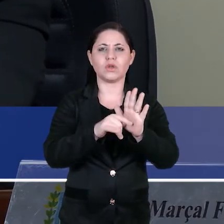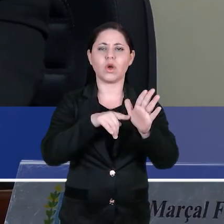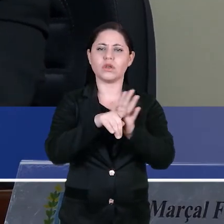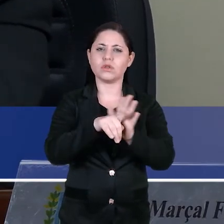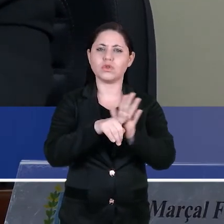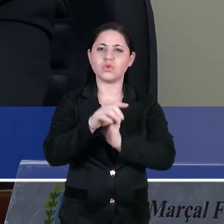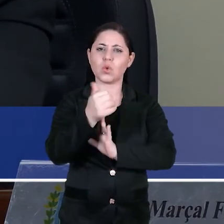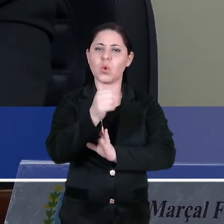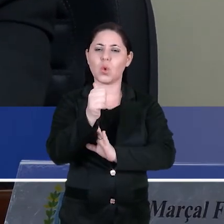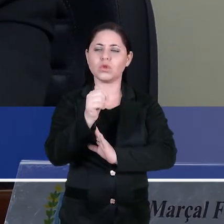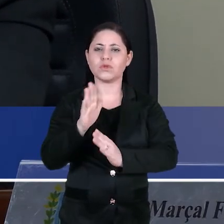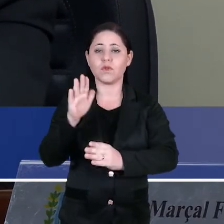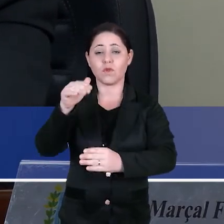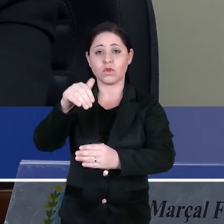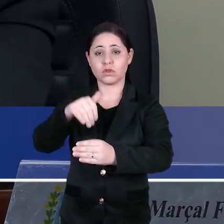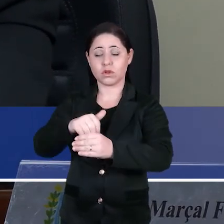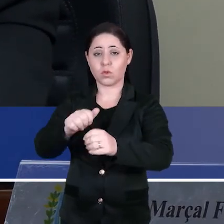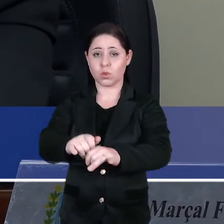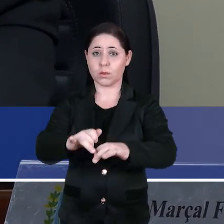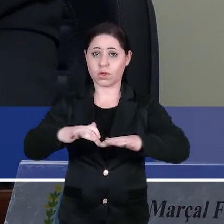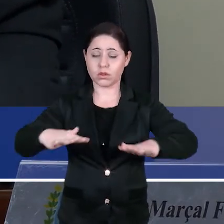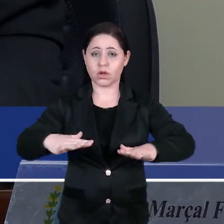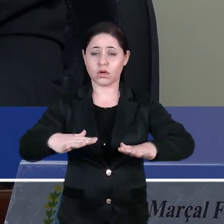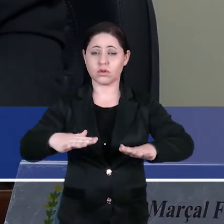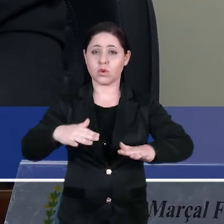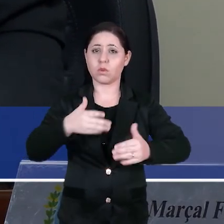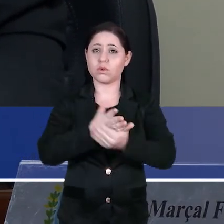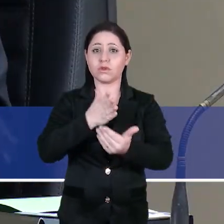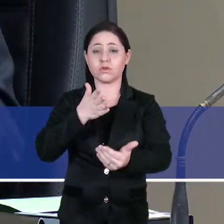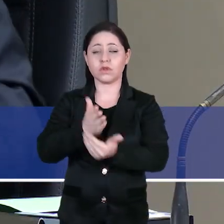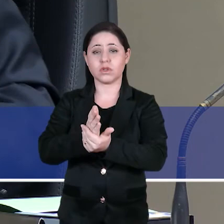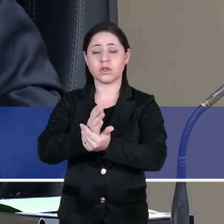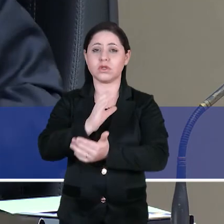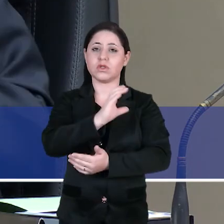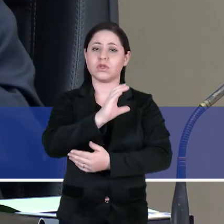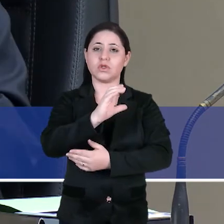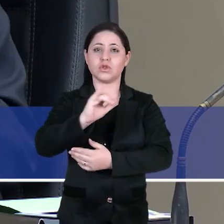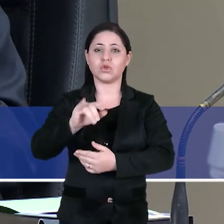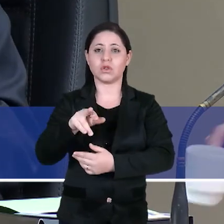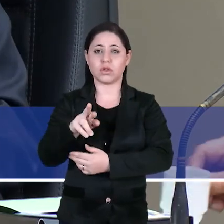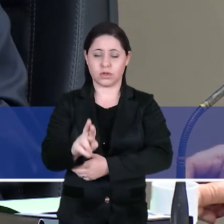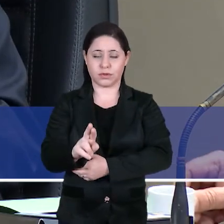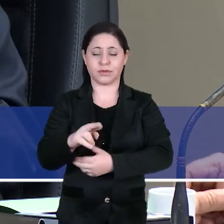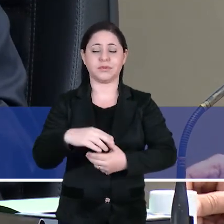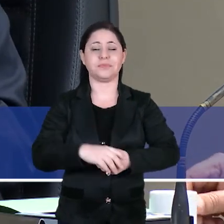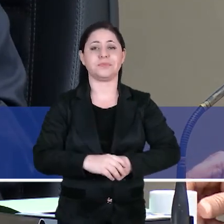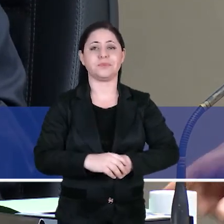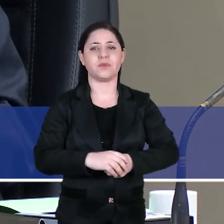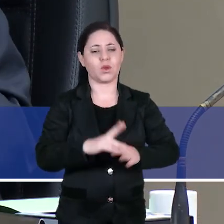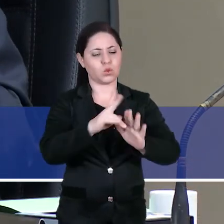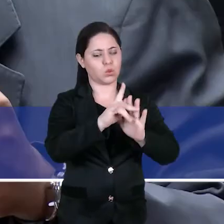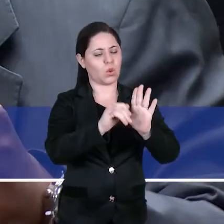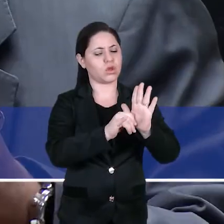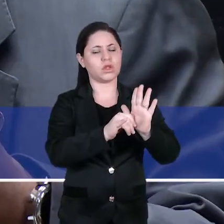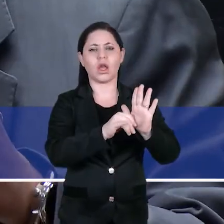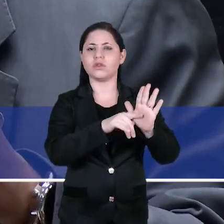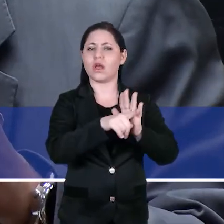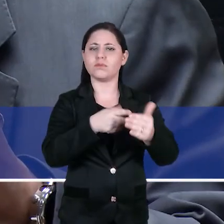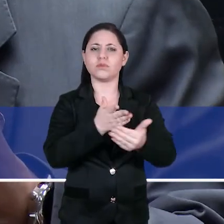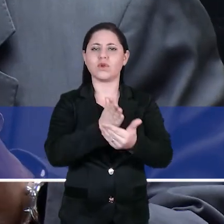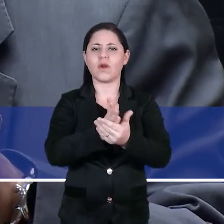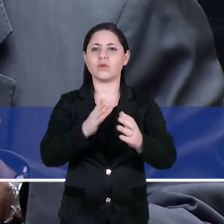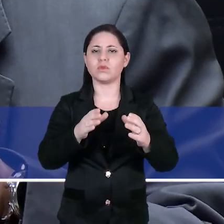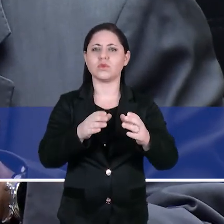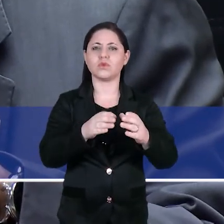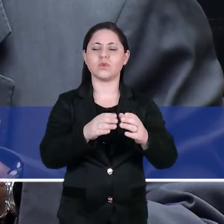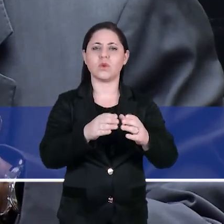matérias analisadas, 11 seguem para votação em plenário com parecer favorável da CCJR. Entre os